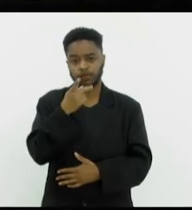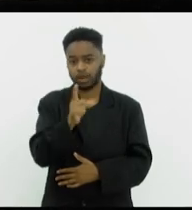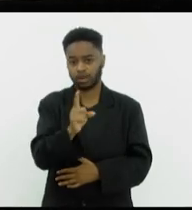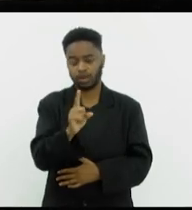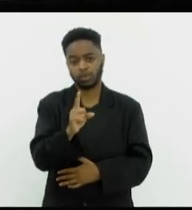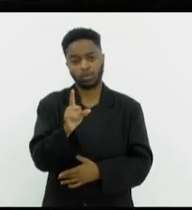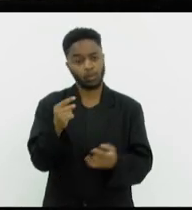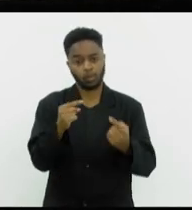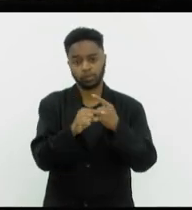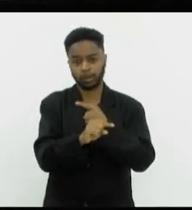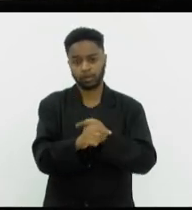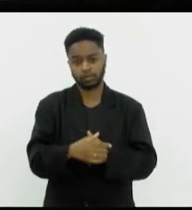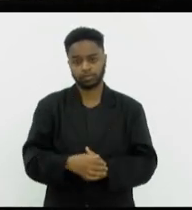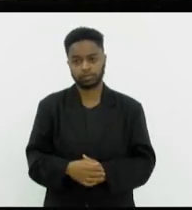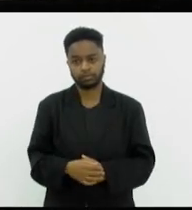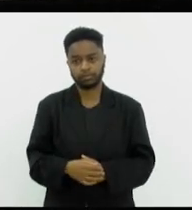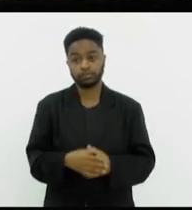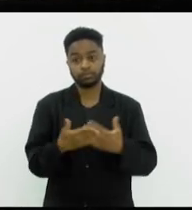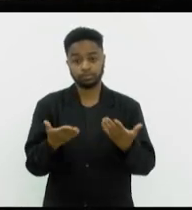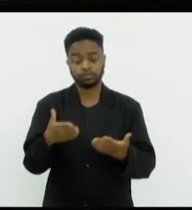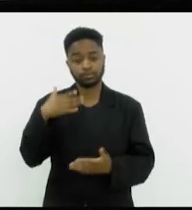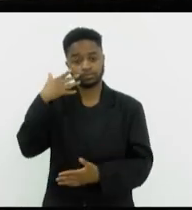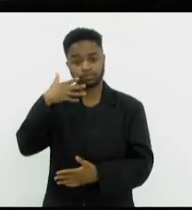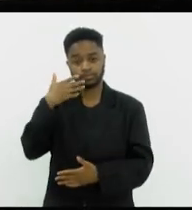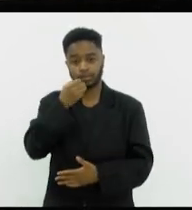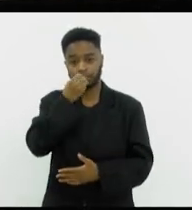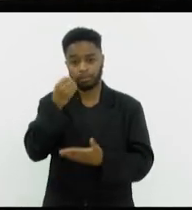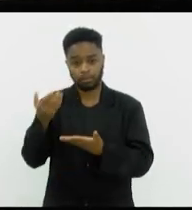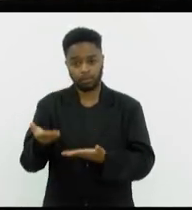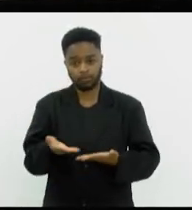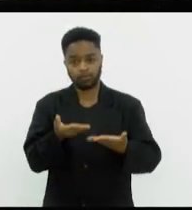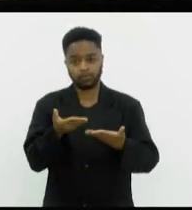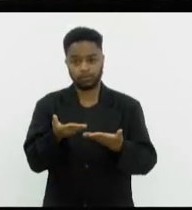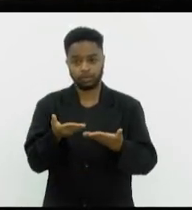contrário. Nesse discurso de boas-vindas,